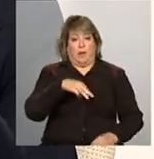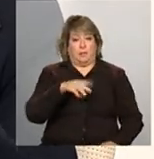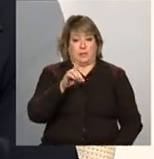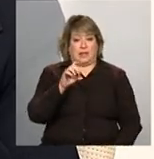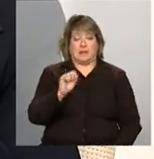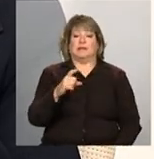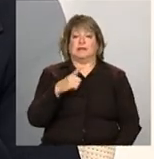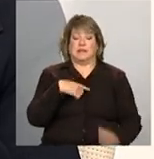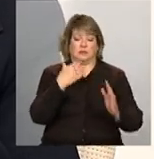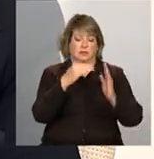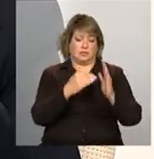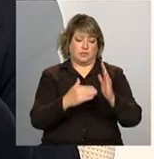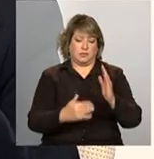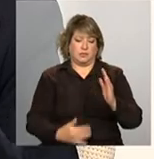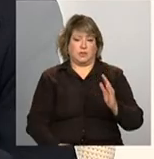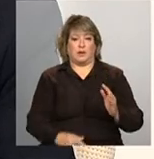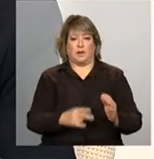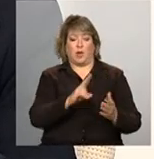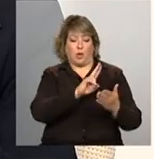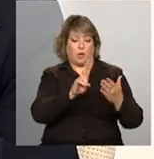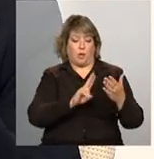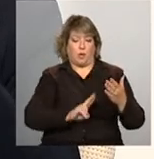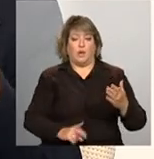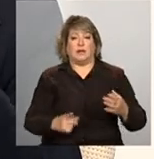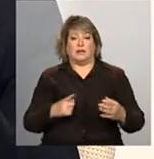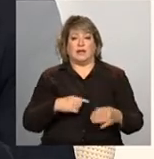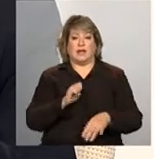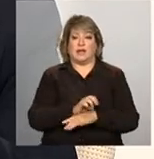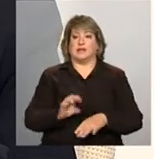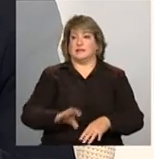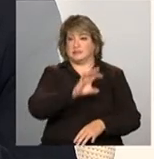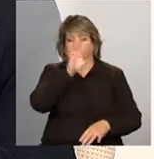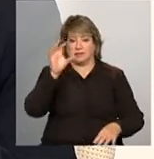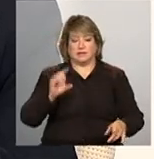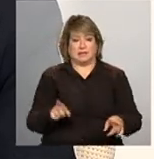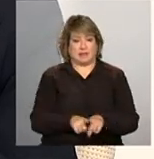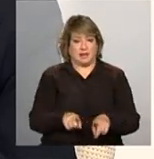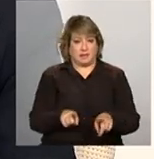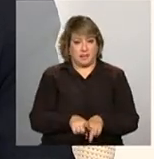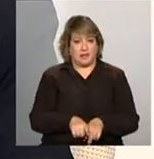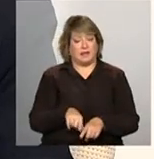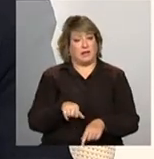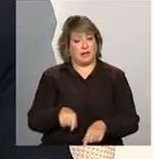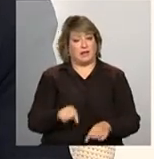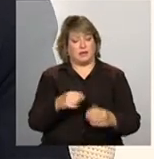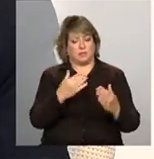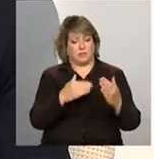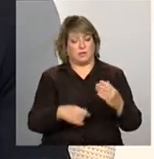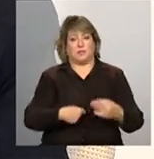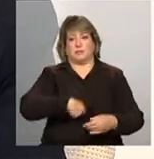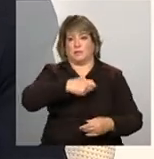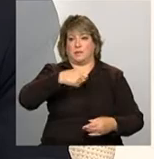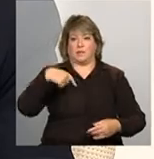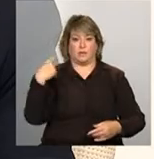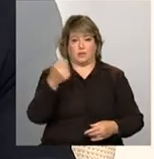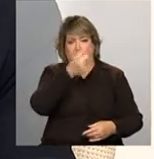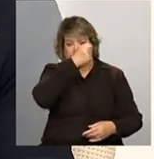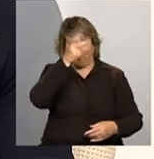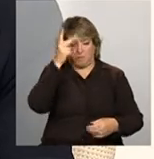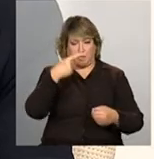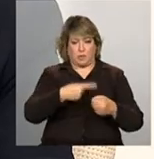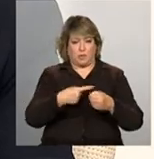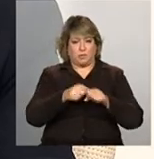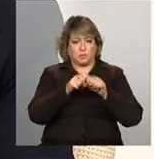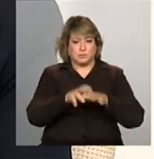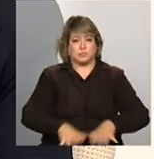essa relação dos beneficiários aos Estados, essa relação deve ser encaminhada aos municípios e